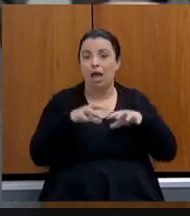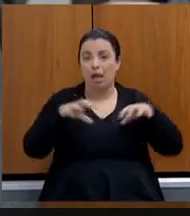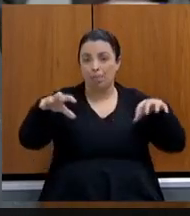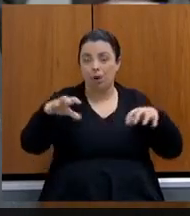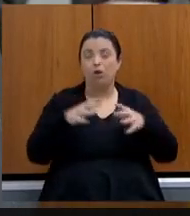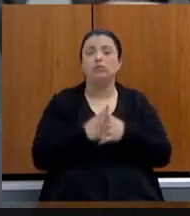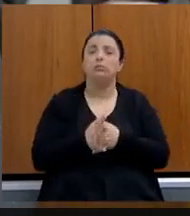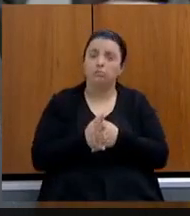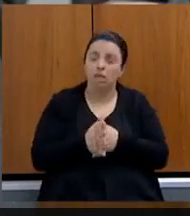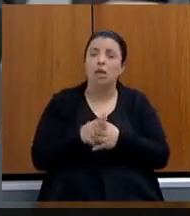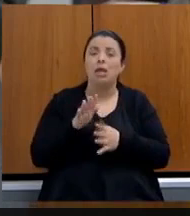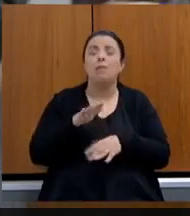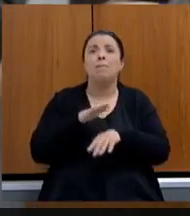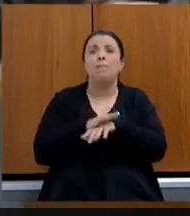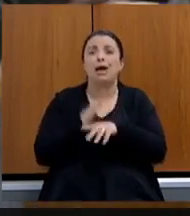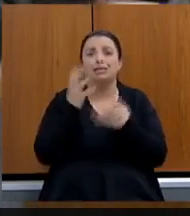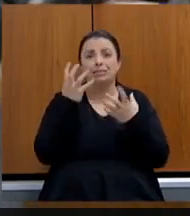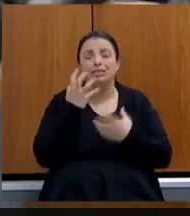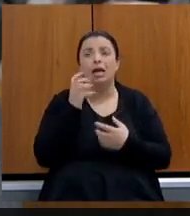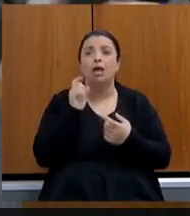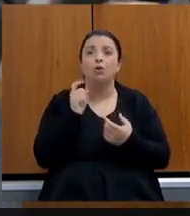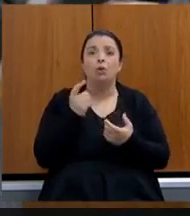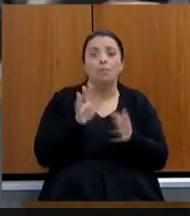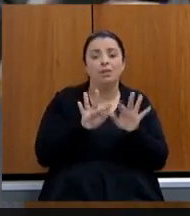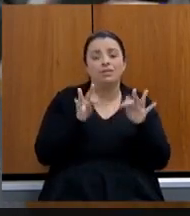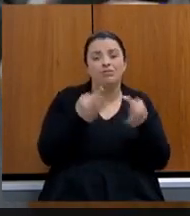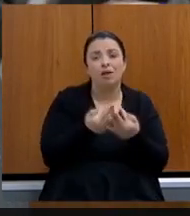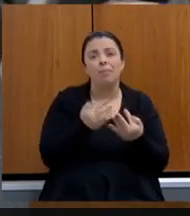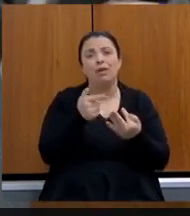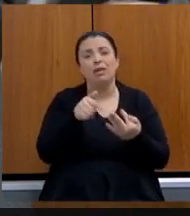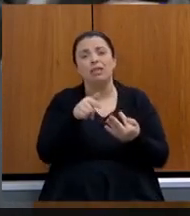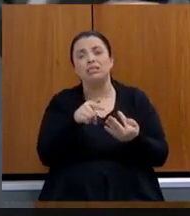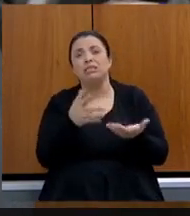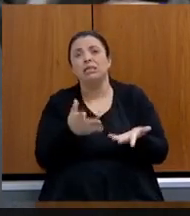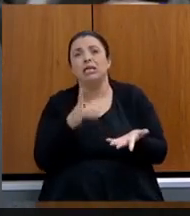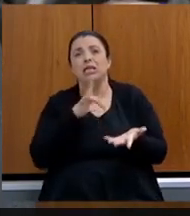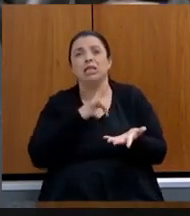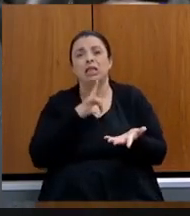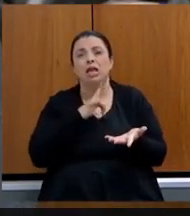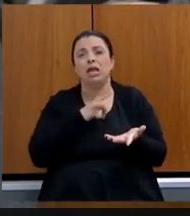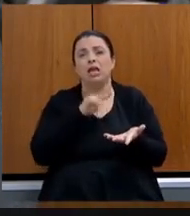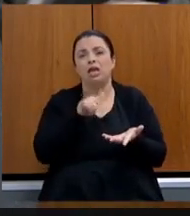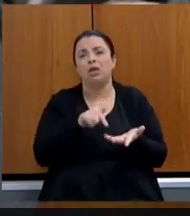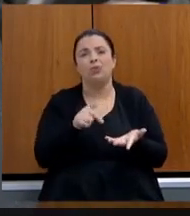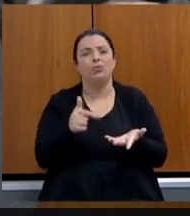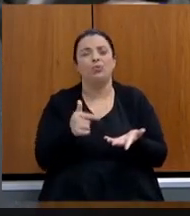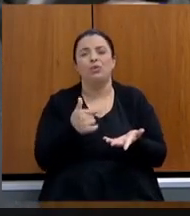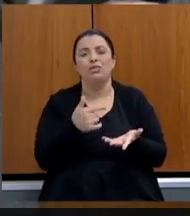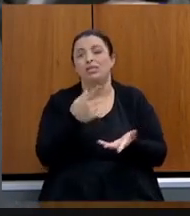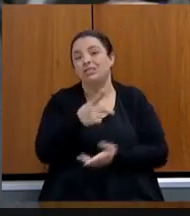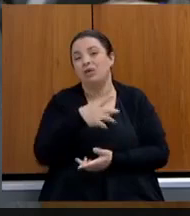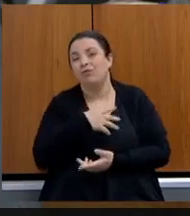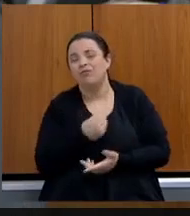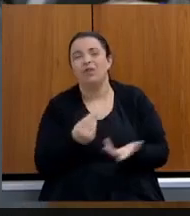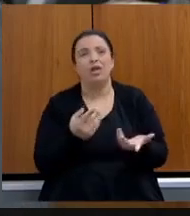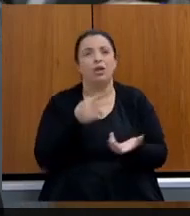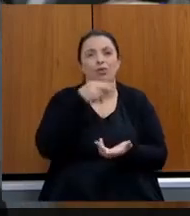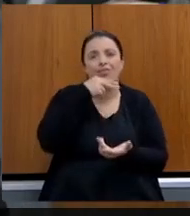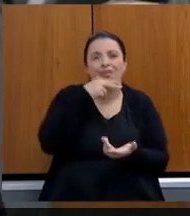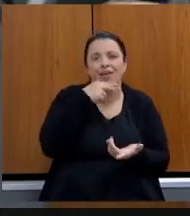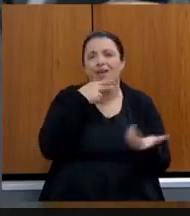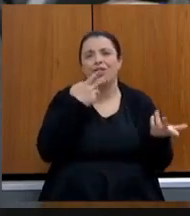estou ainda mais crítica aqueles familiares que porventura é tem né um filho um neto